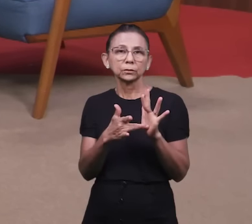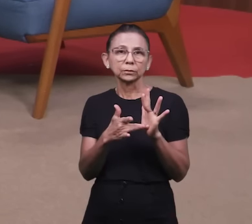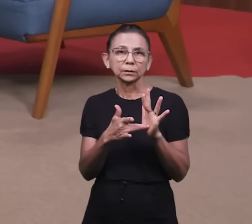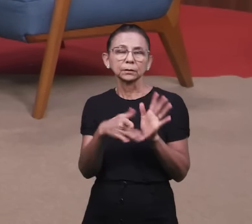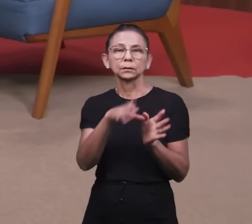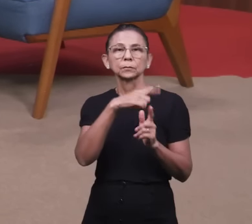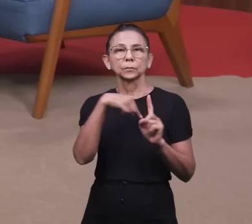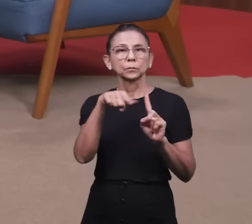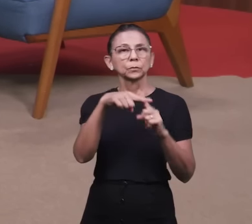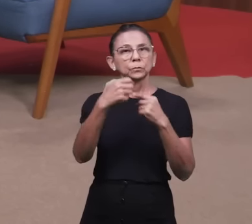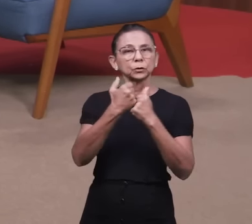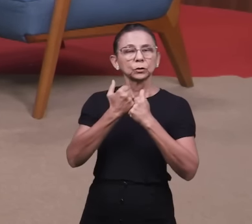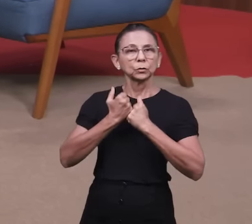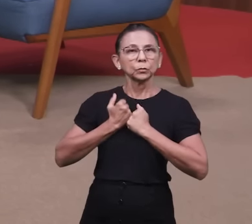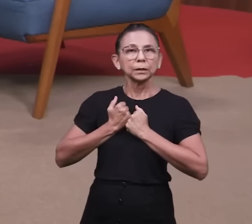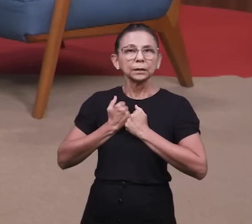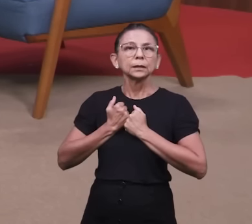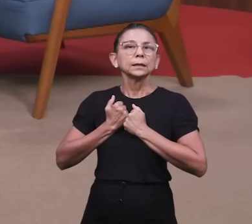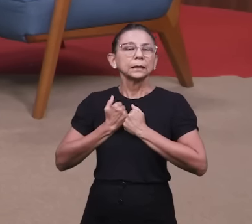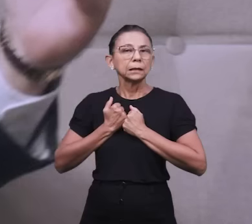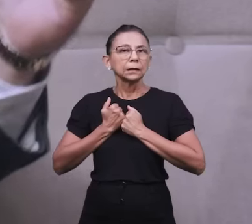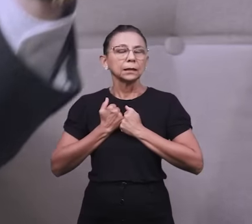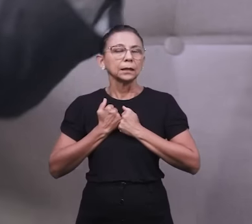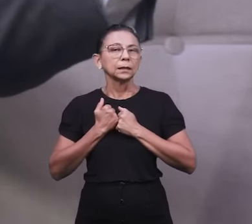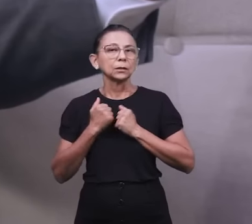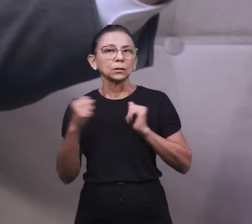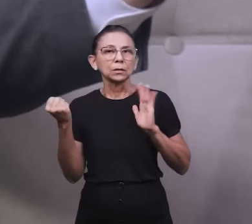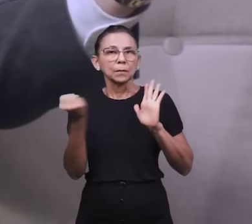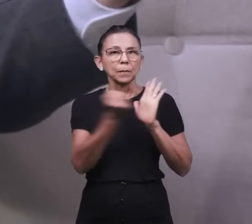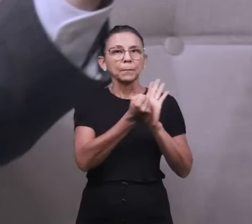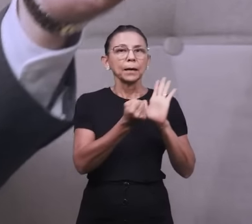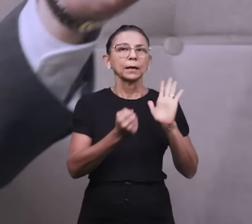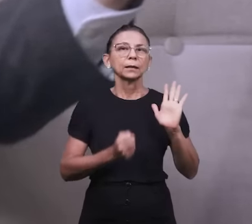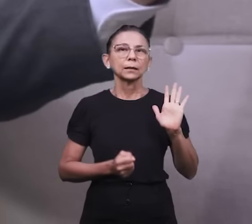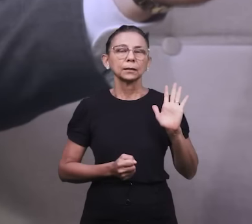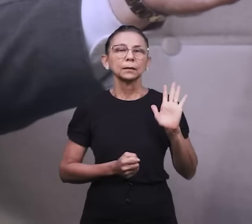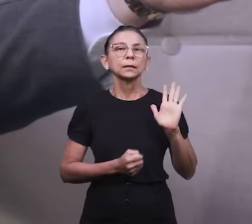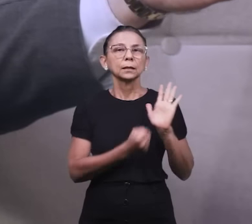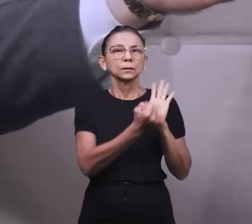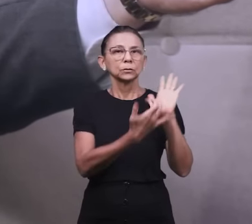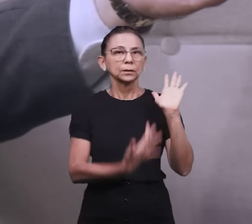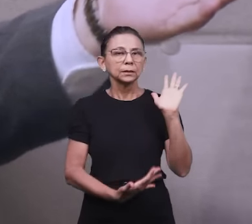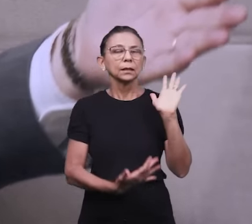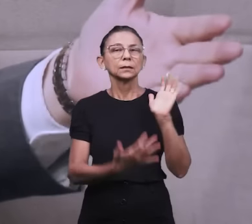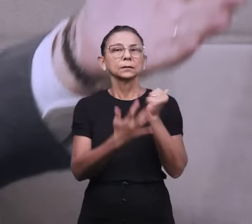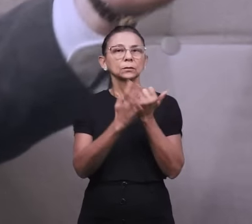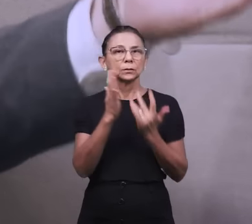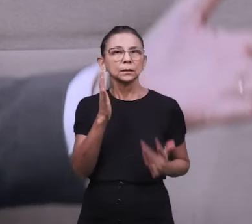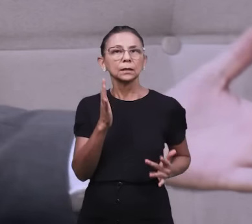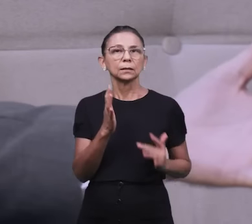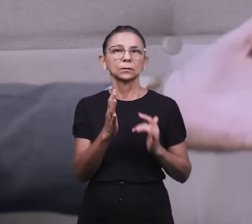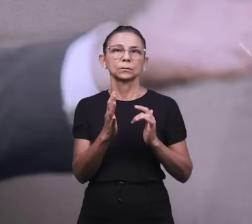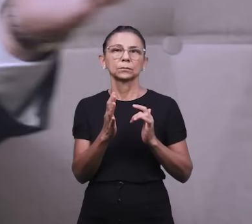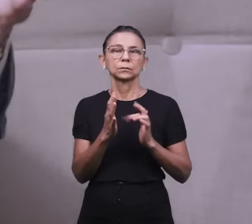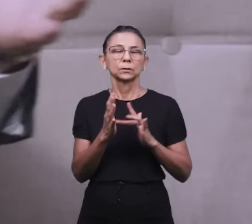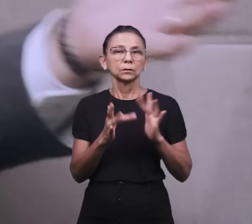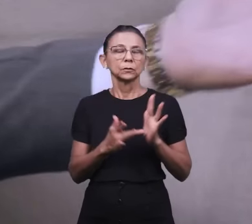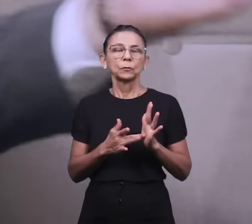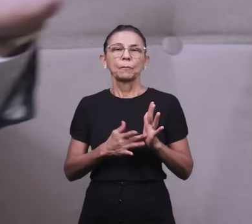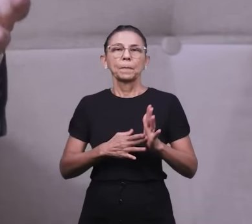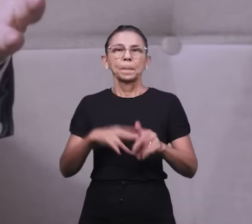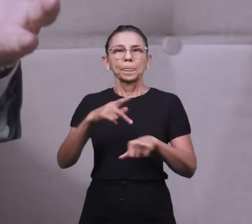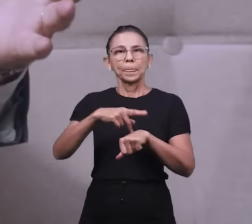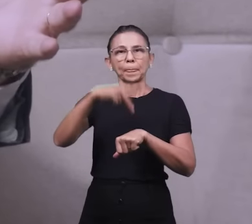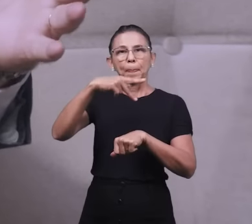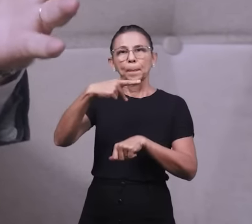Jesus que ele era Profético né apontando para nós essa é a nossa Páscoa né a Páscoa é a passagem